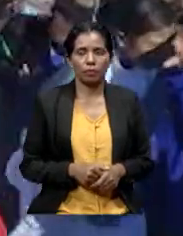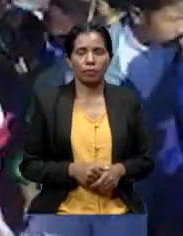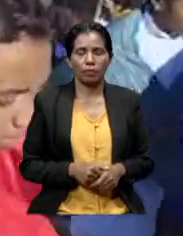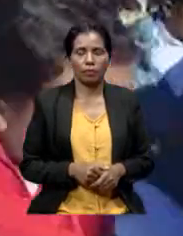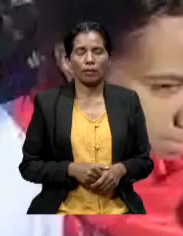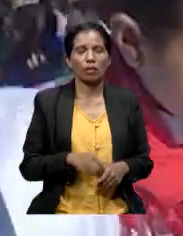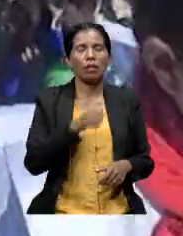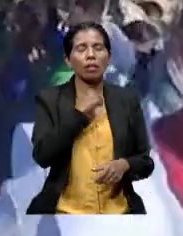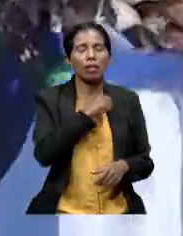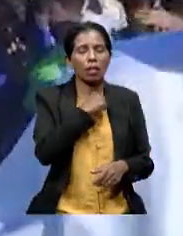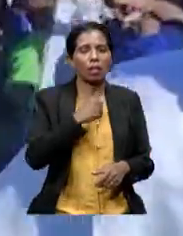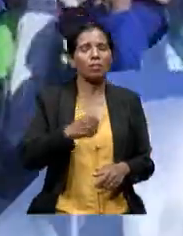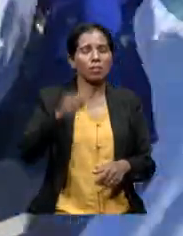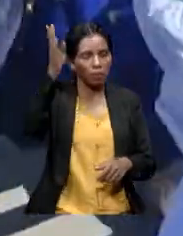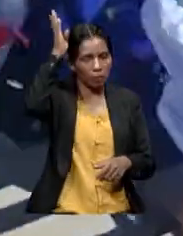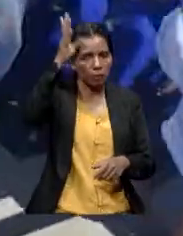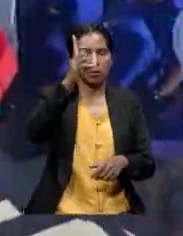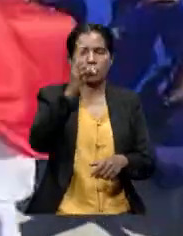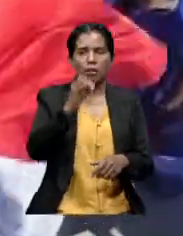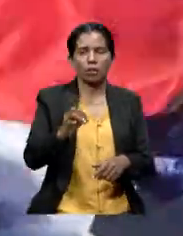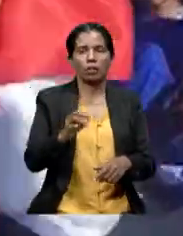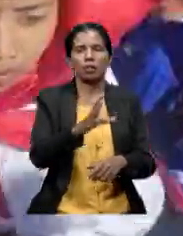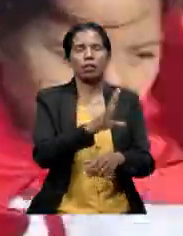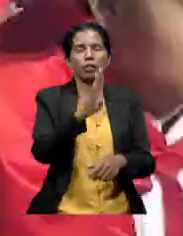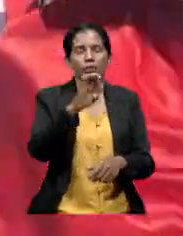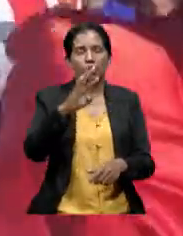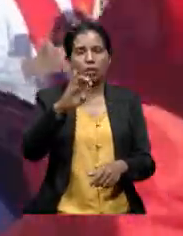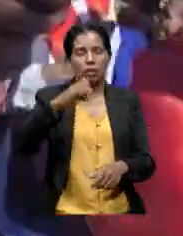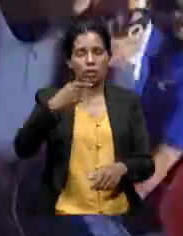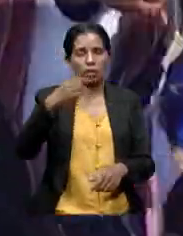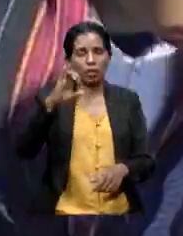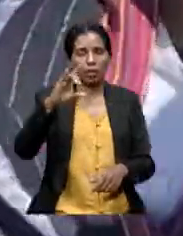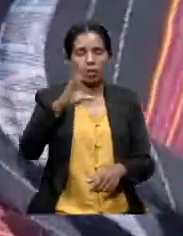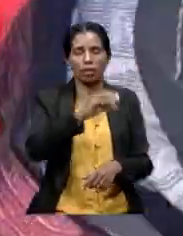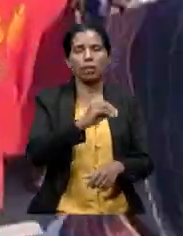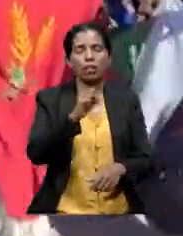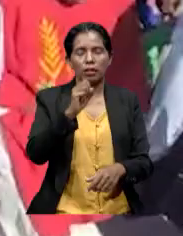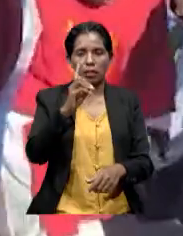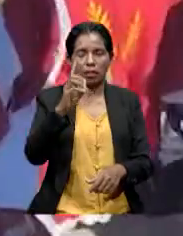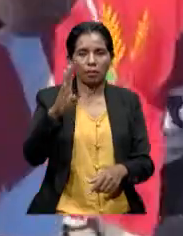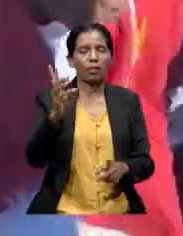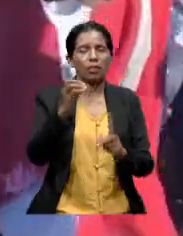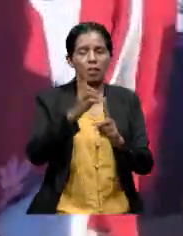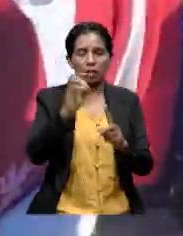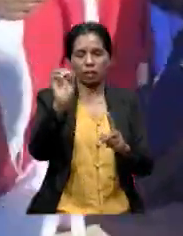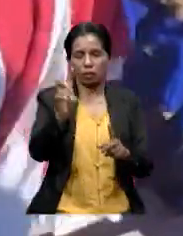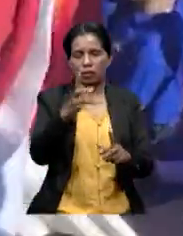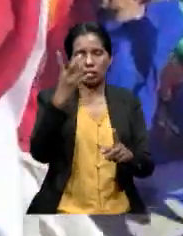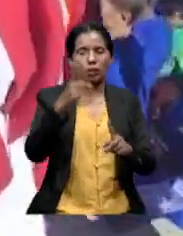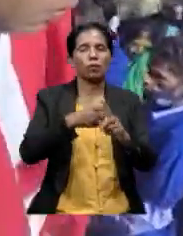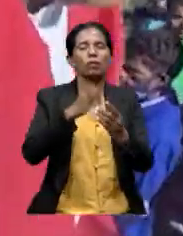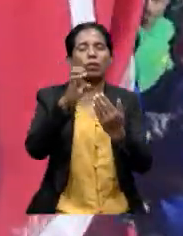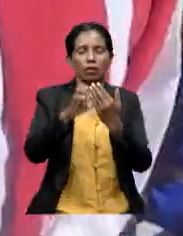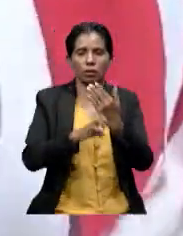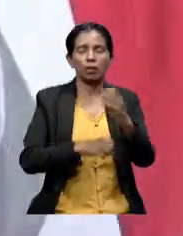Arcebispo Arquidiocese Metropolitana dele, Dom Virgílio Cardeal do Carmo da Silva, SDB, e a Lorenza no Loresin Hito Fulan Junho